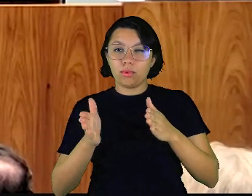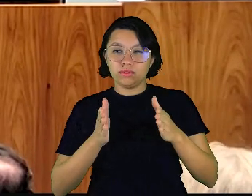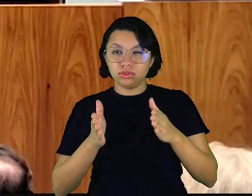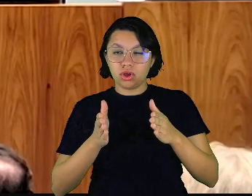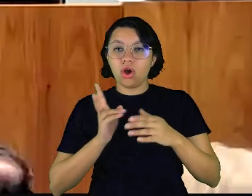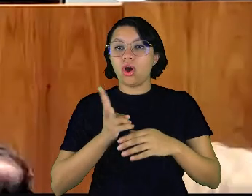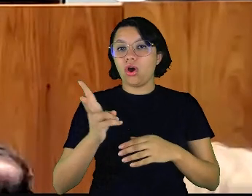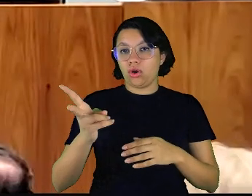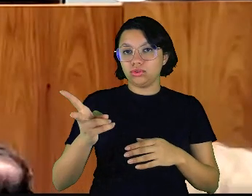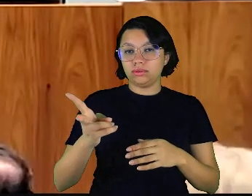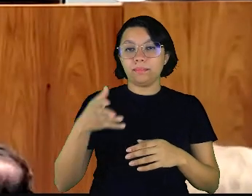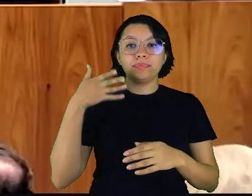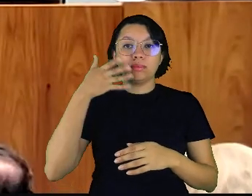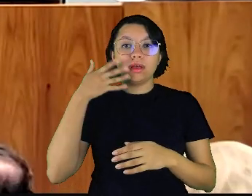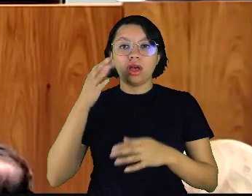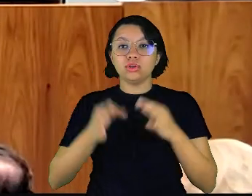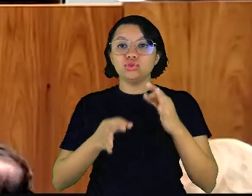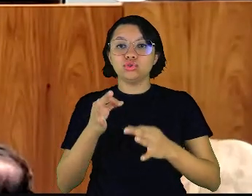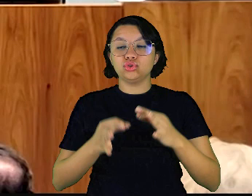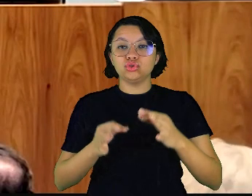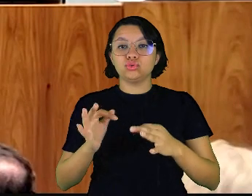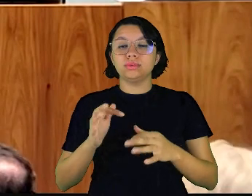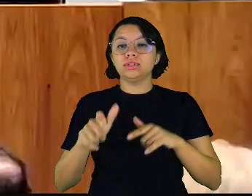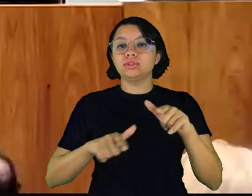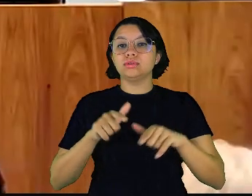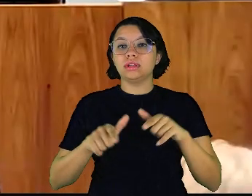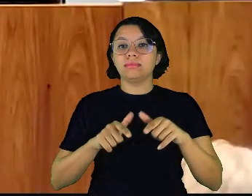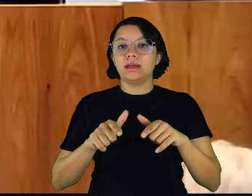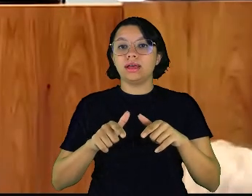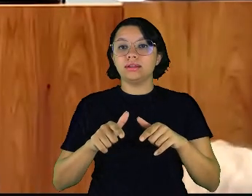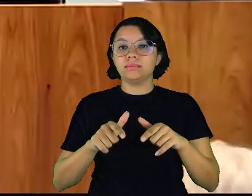Palestrante, o juiz do trabalho da